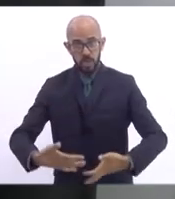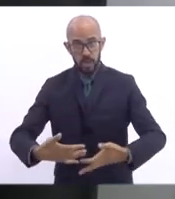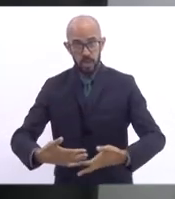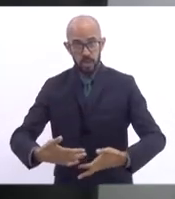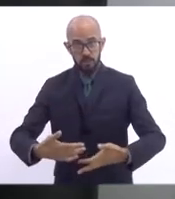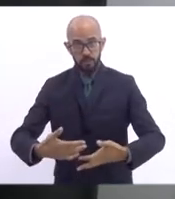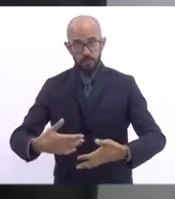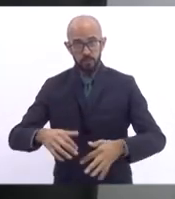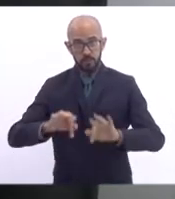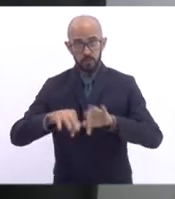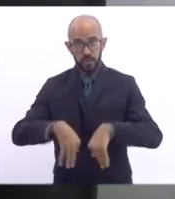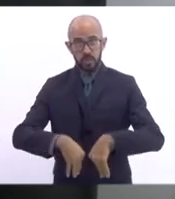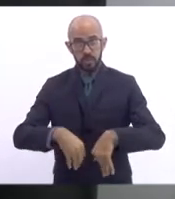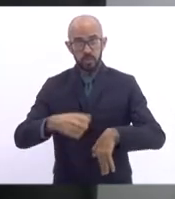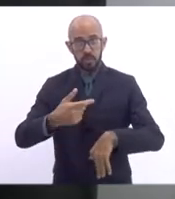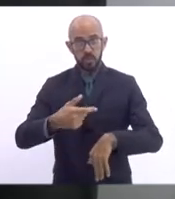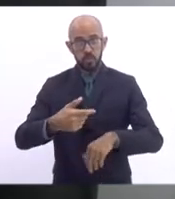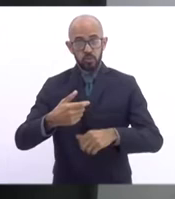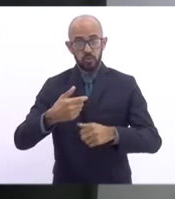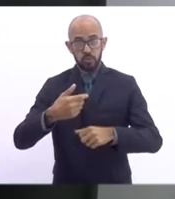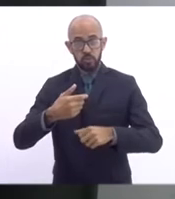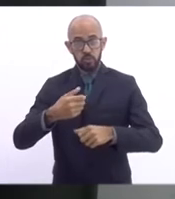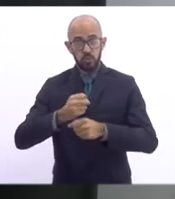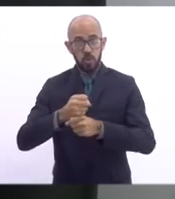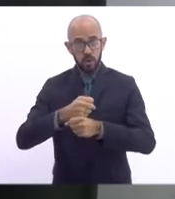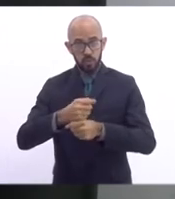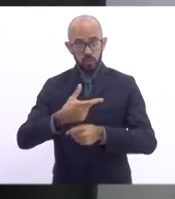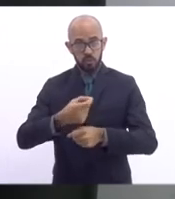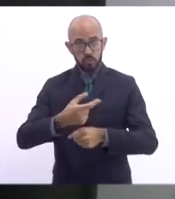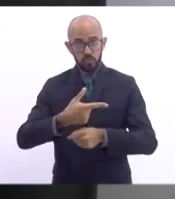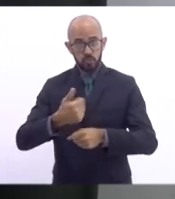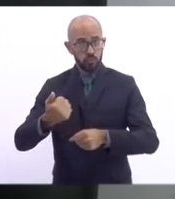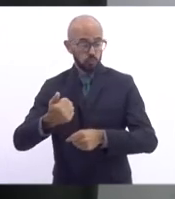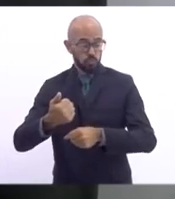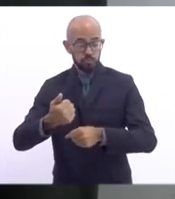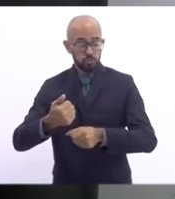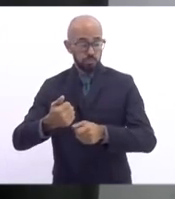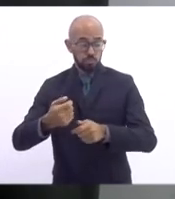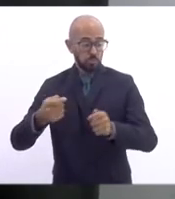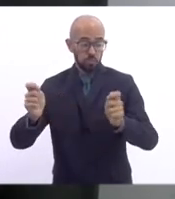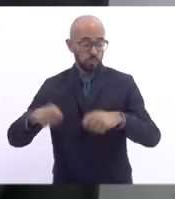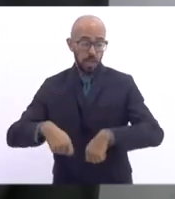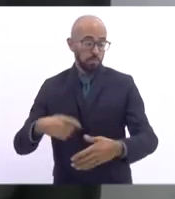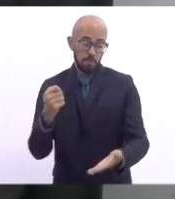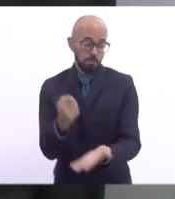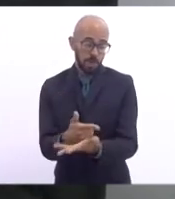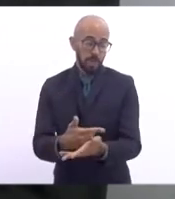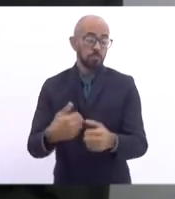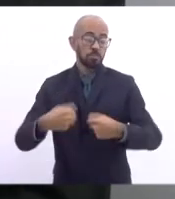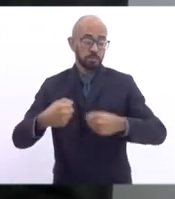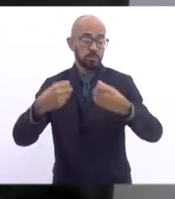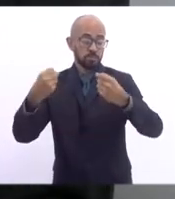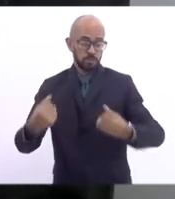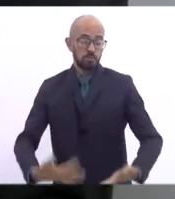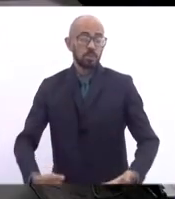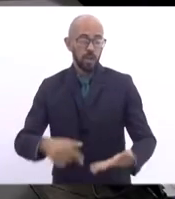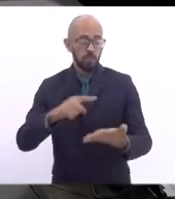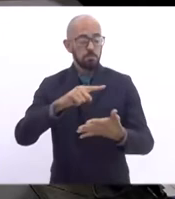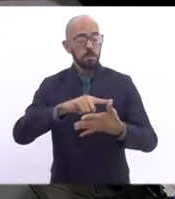do exercício 2021 essa dívida é impagável ficar discutindo se Deus não entendeu